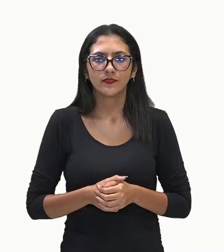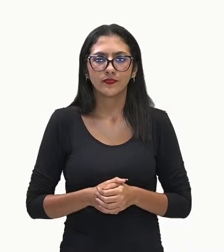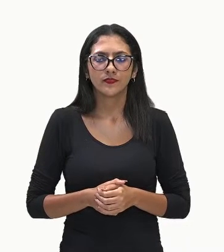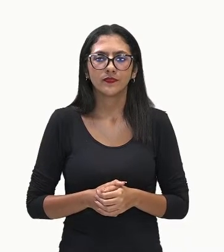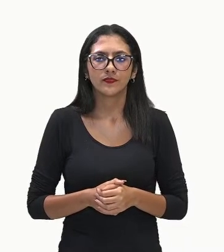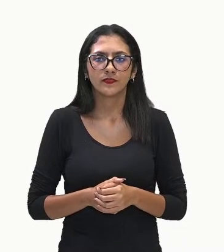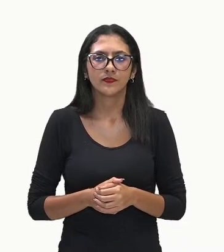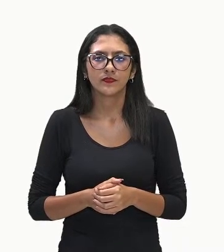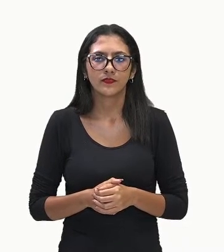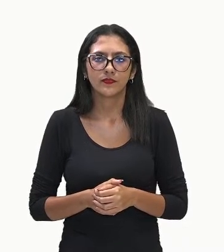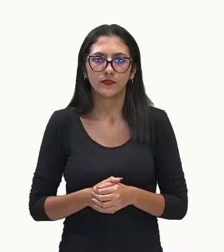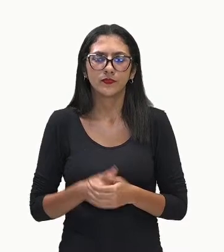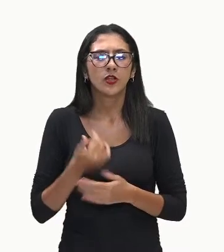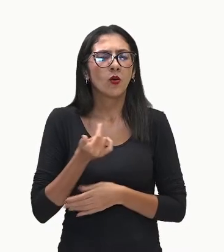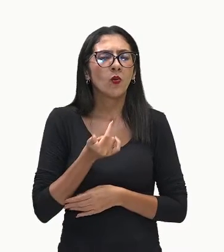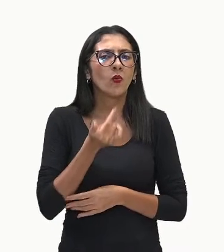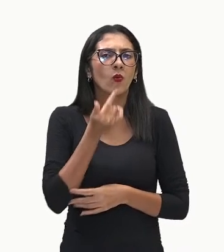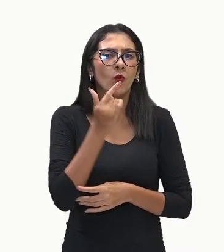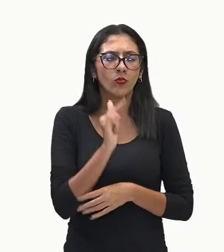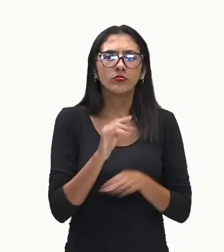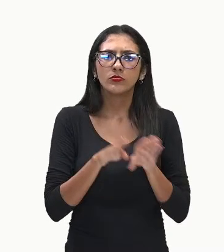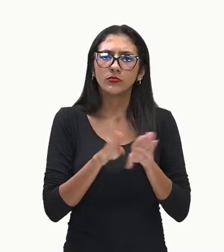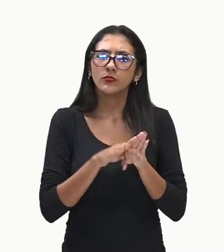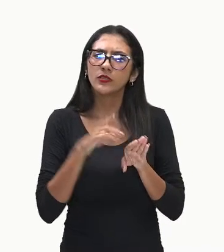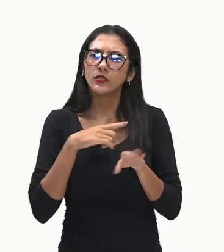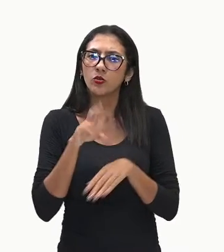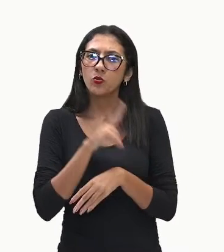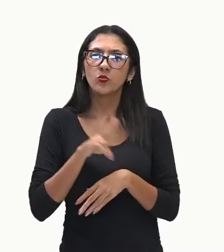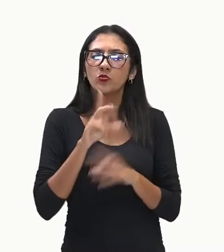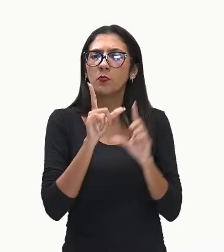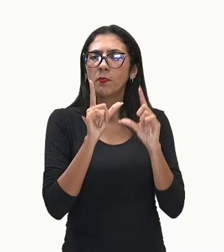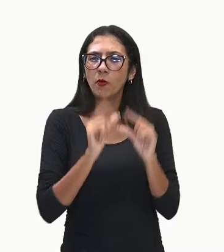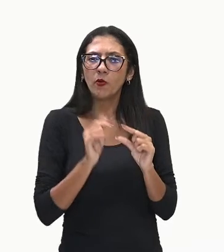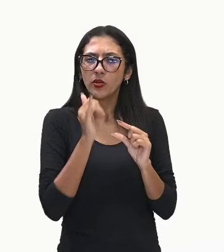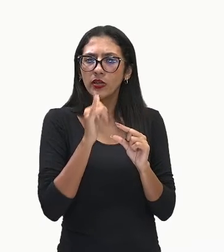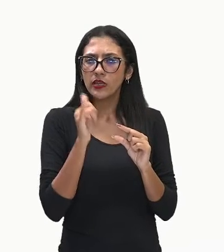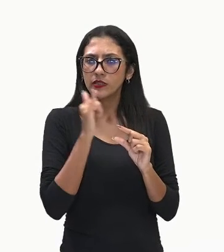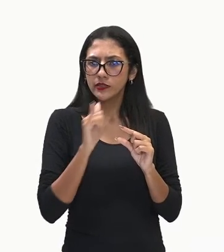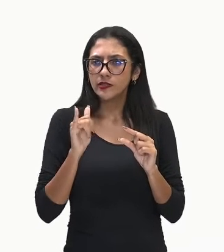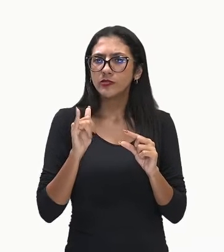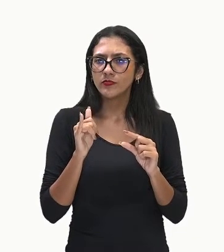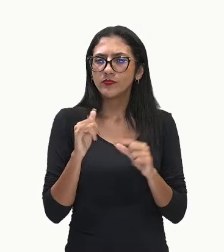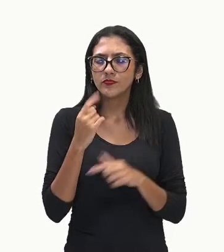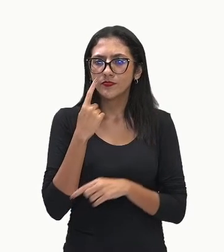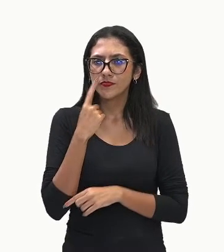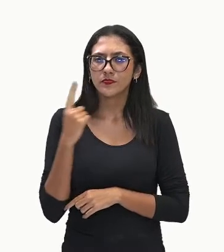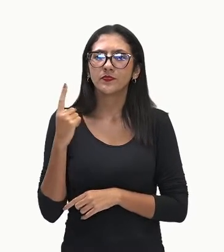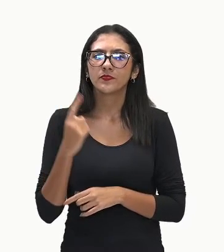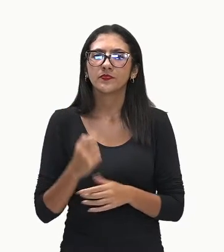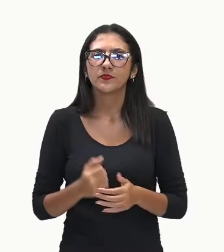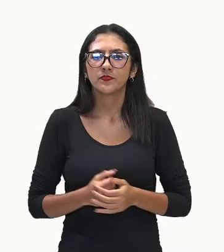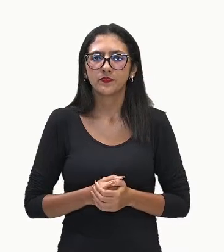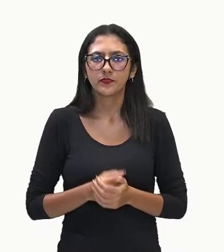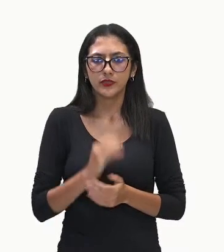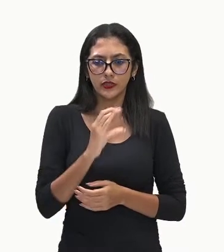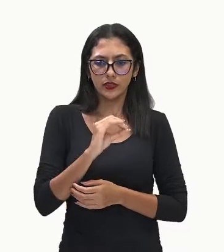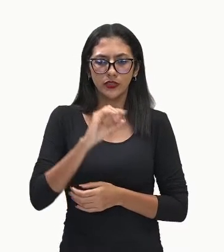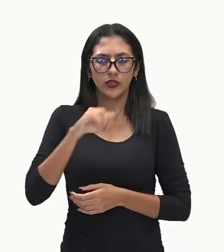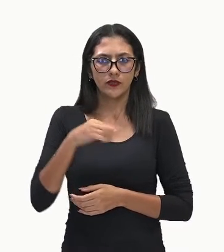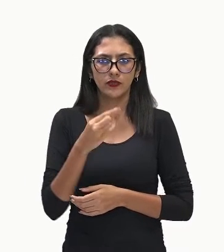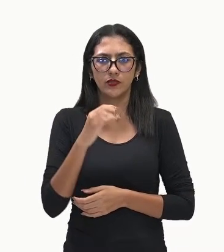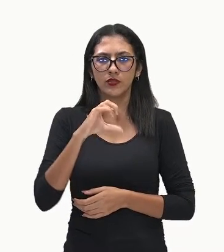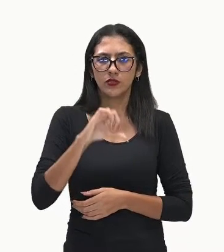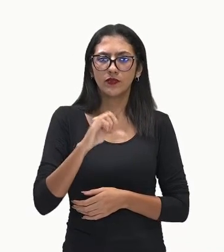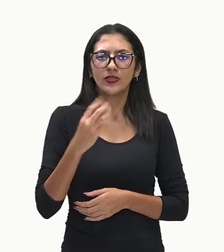Já a máquina que menos consome energia é a máquina 3, ó. Ela consome quanto? 0,93,